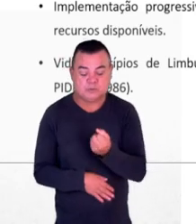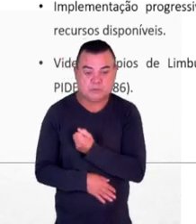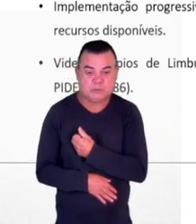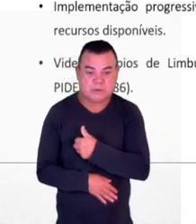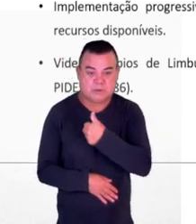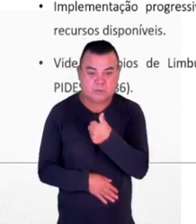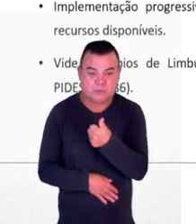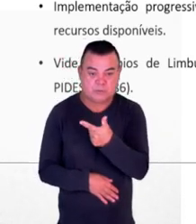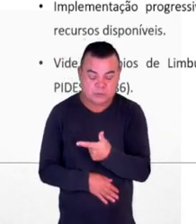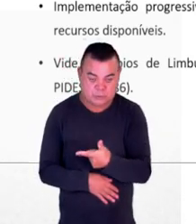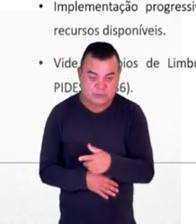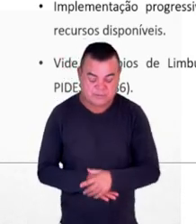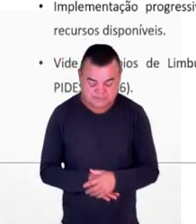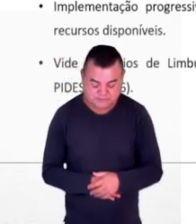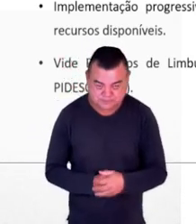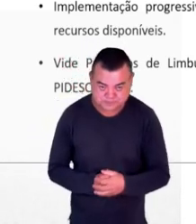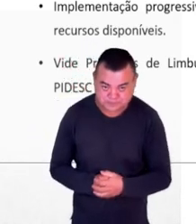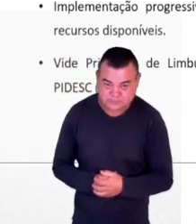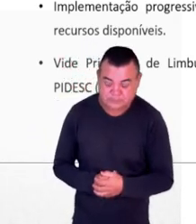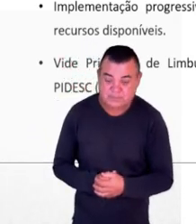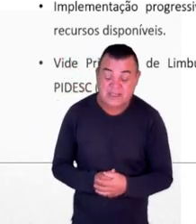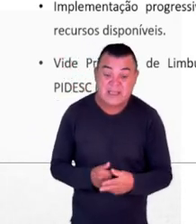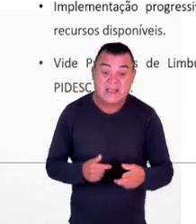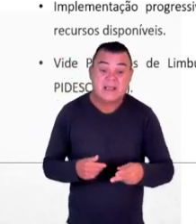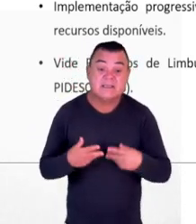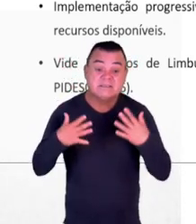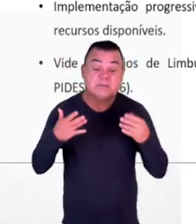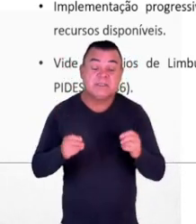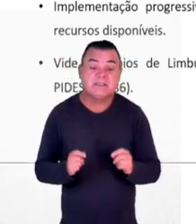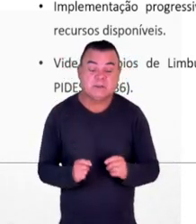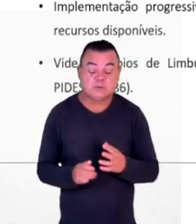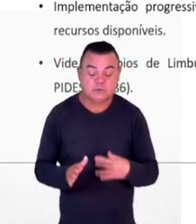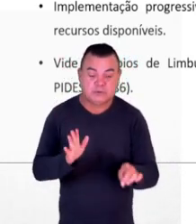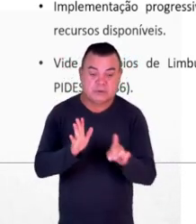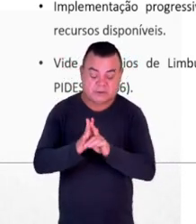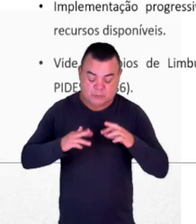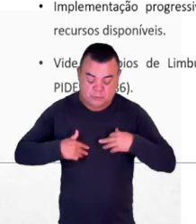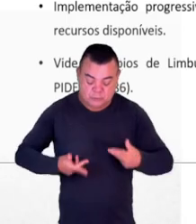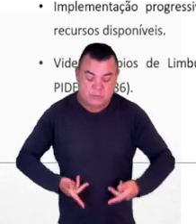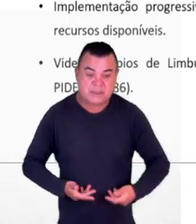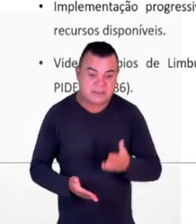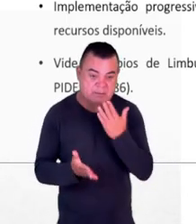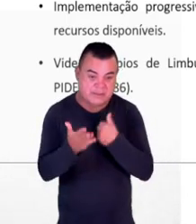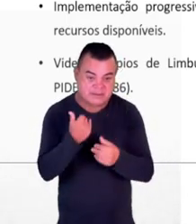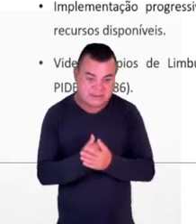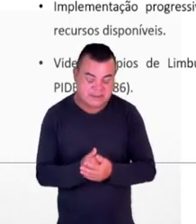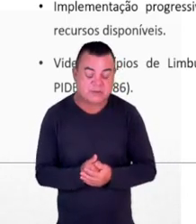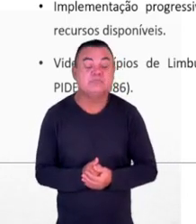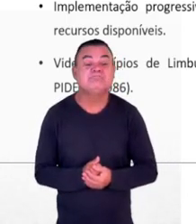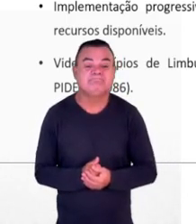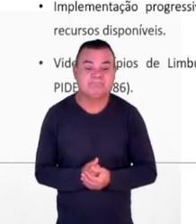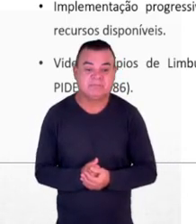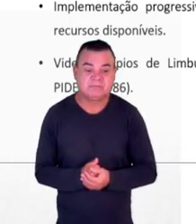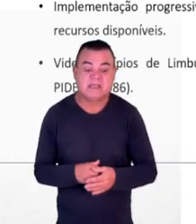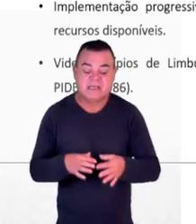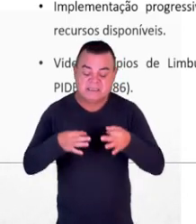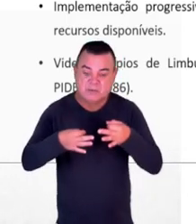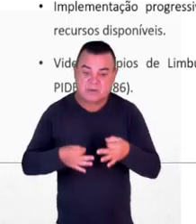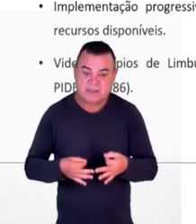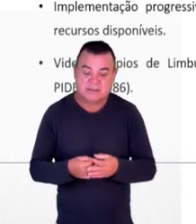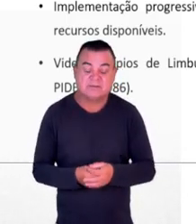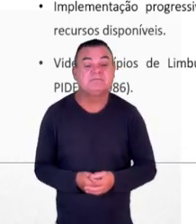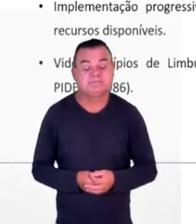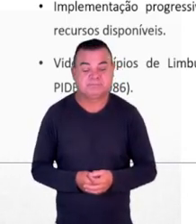orientação geral número 12 ela define o direito humano alimentação como o direito humano à Alimentação adequada